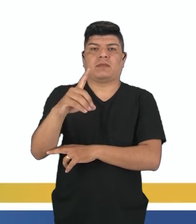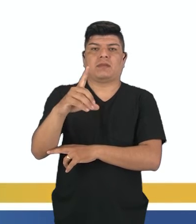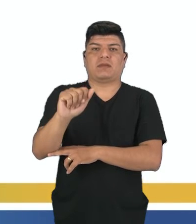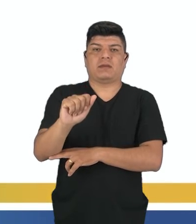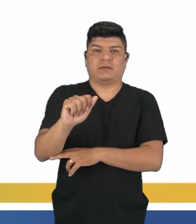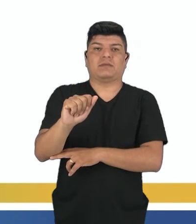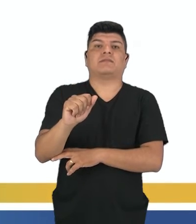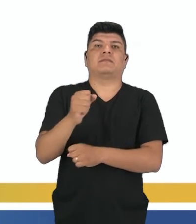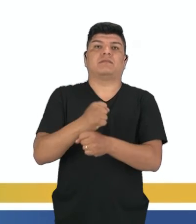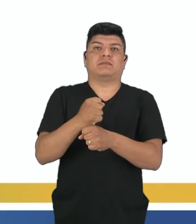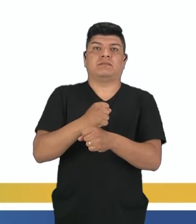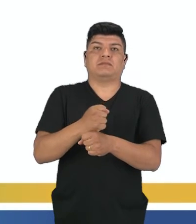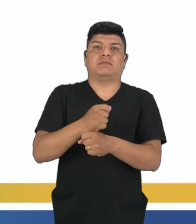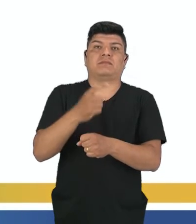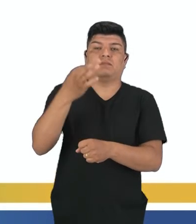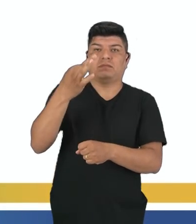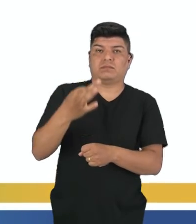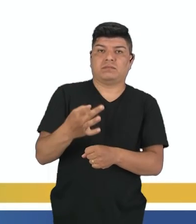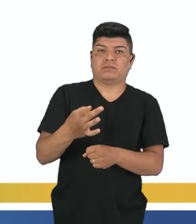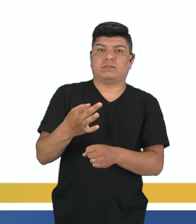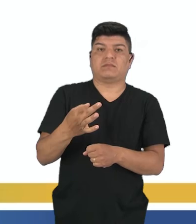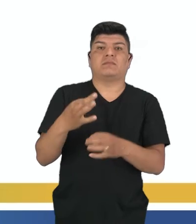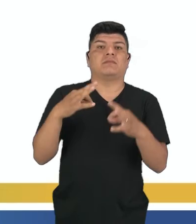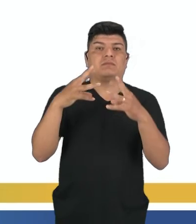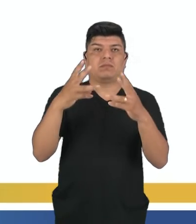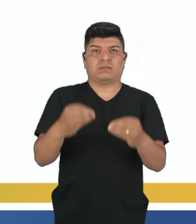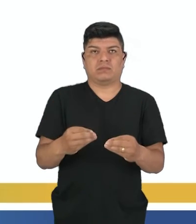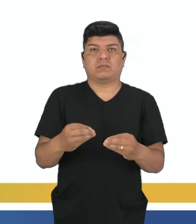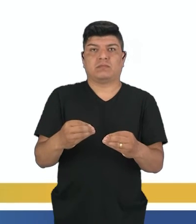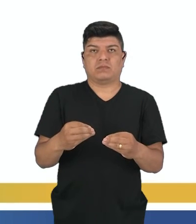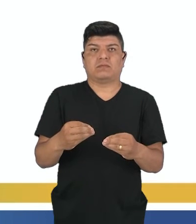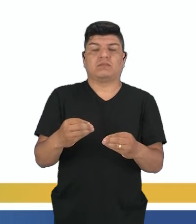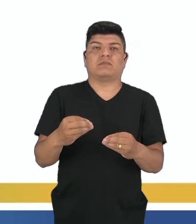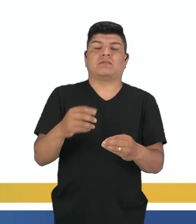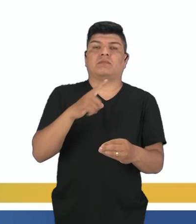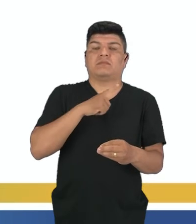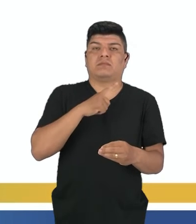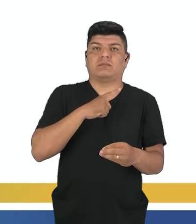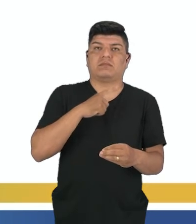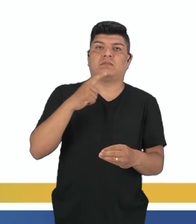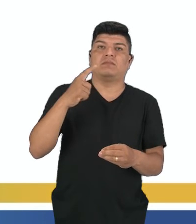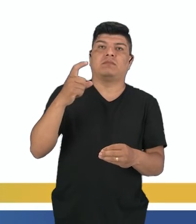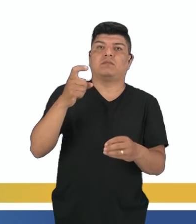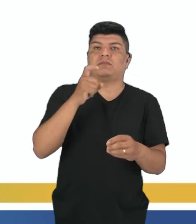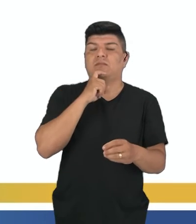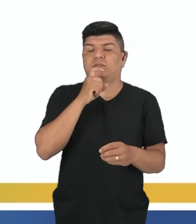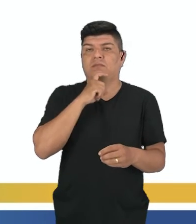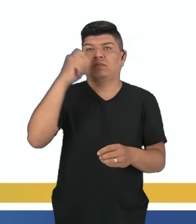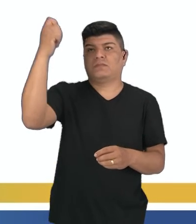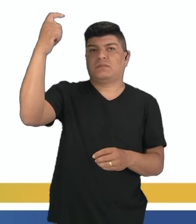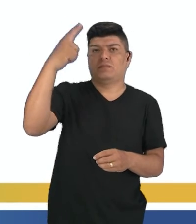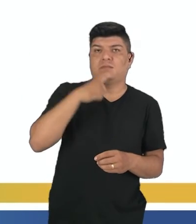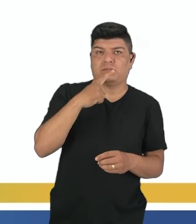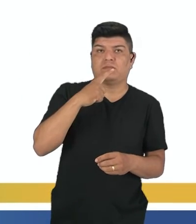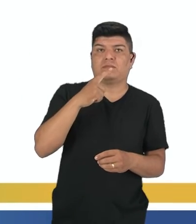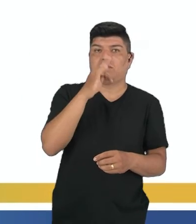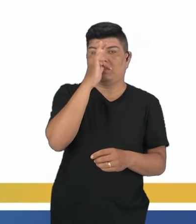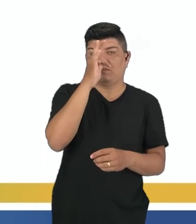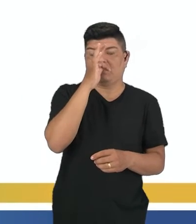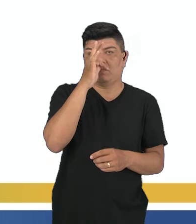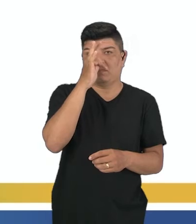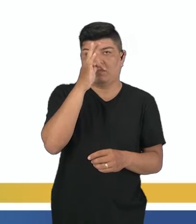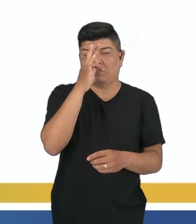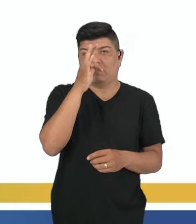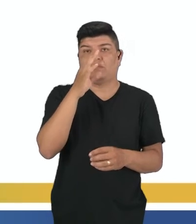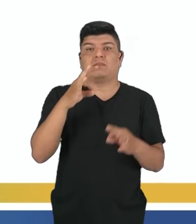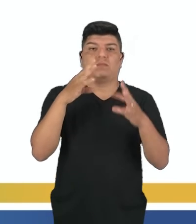do ano bem definidas. As estações do ano geralmente são bem definidas, possuem inverno, verão, primavera e outono muito